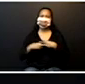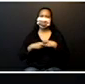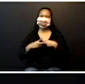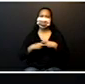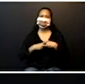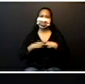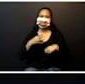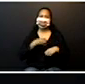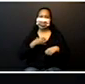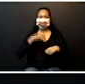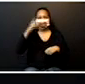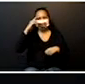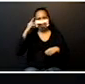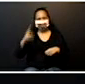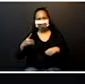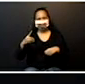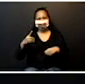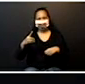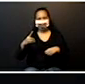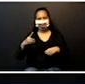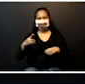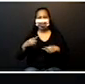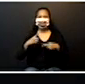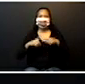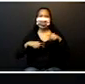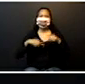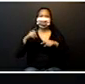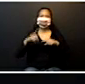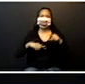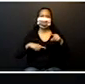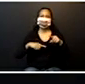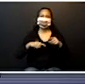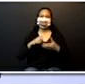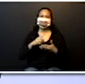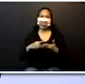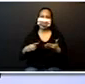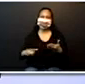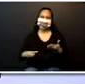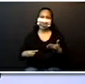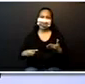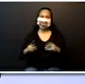no imperativo no seu material aí impresso. Por que será?